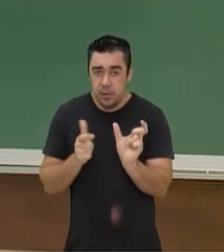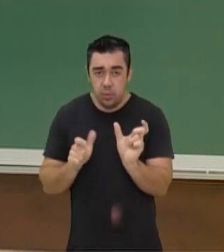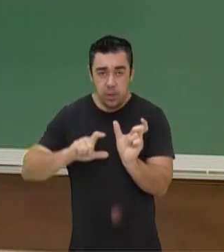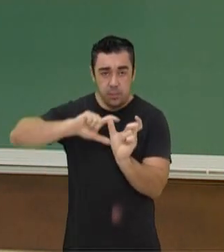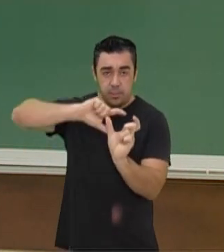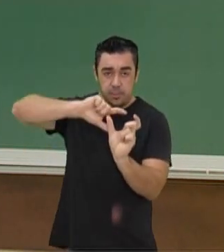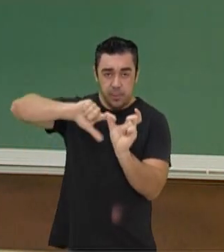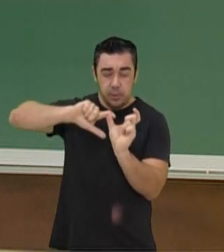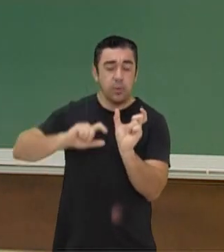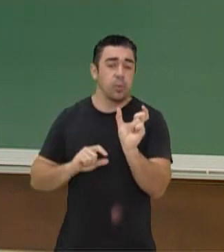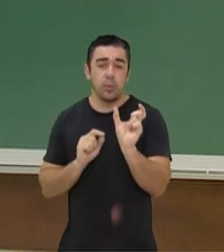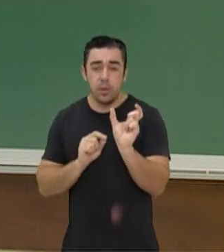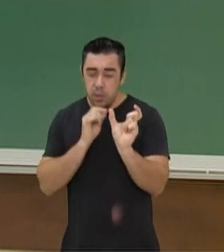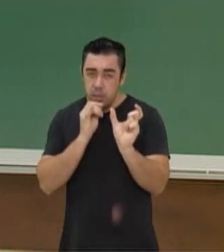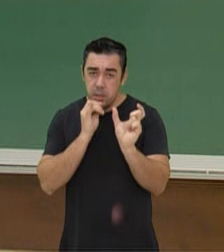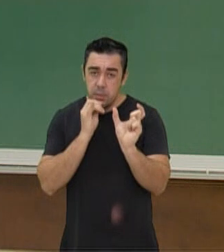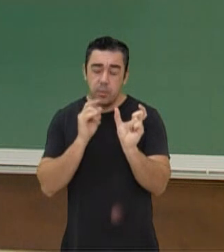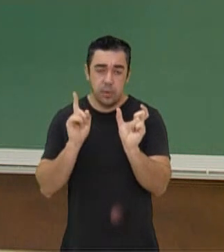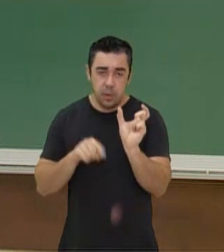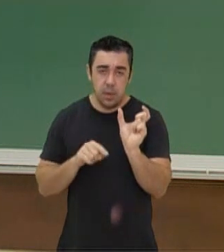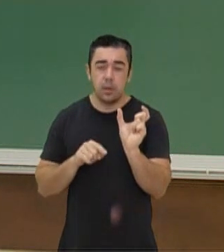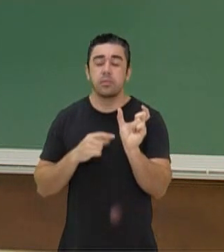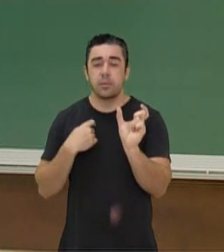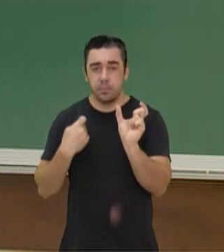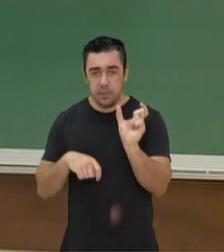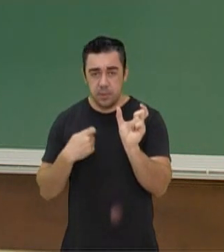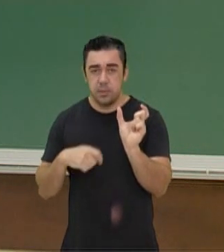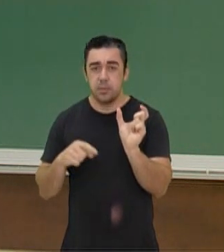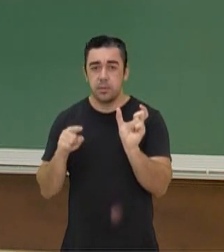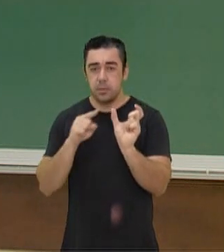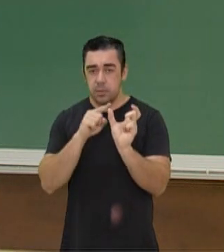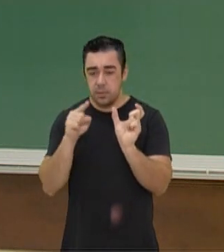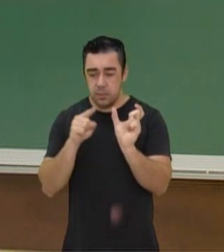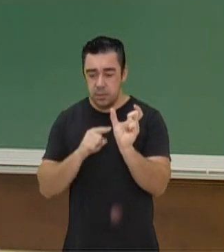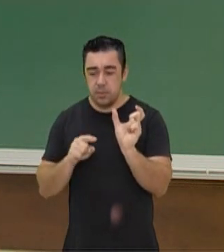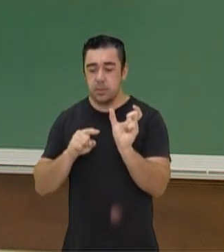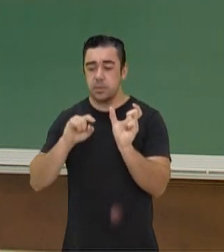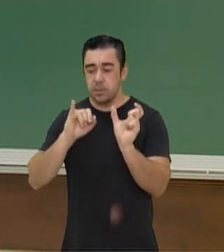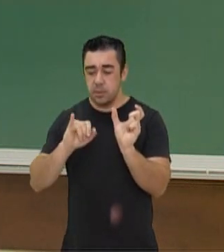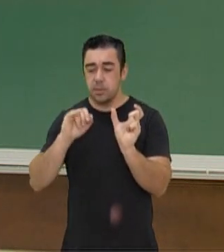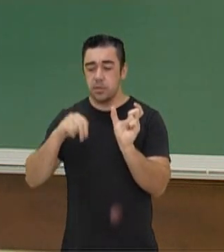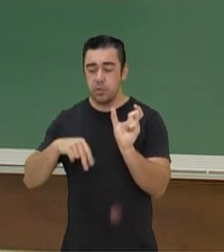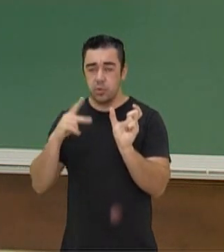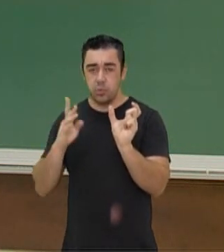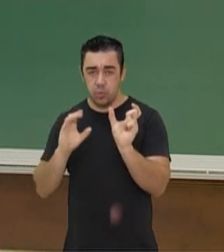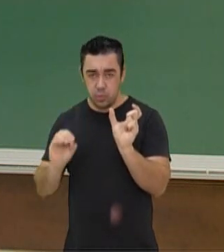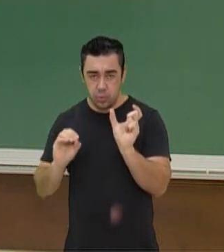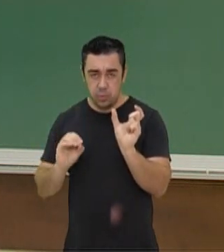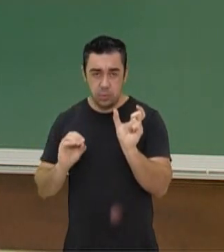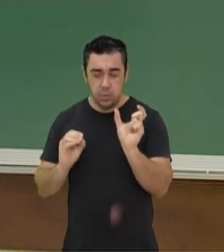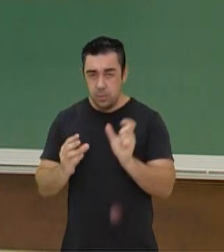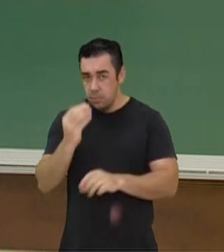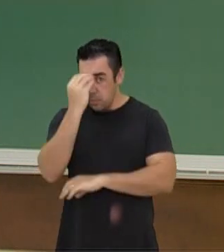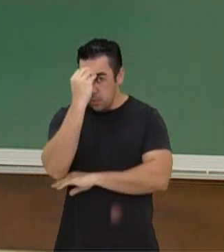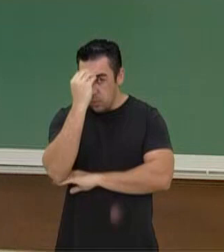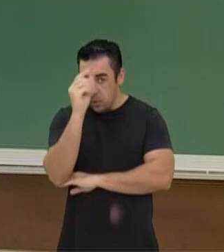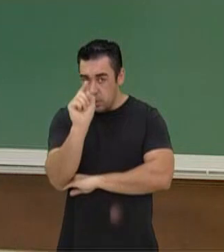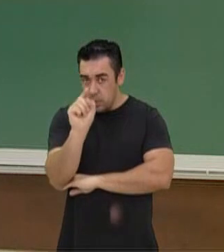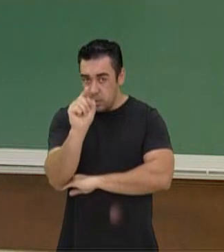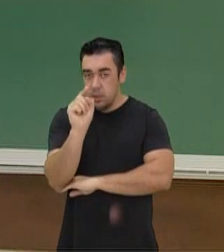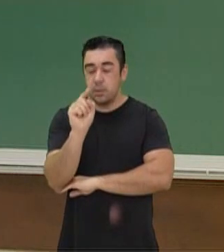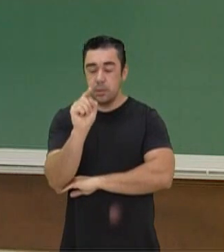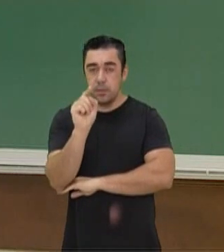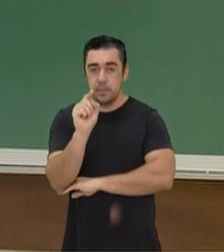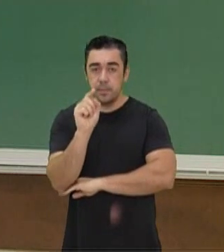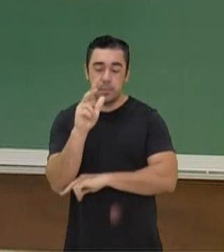o S, colocando no diminutivo, você vai colocar com Z, perfeito? Memorizem isso aí,